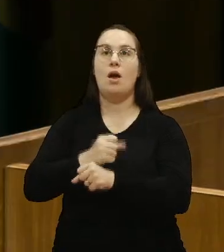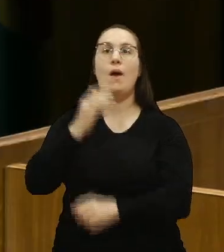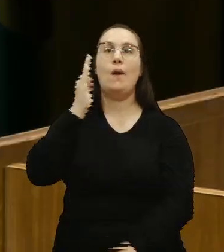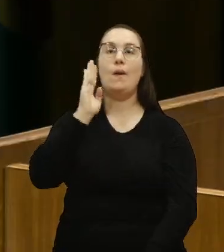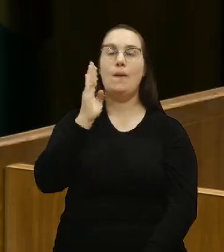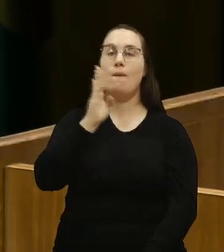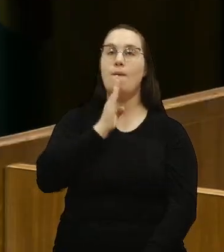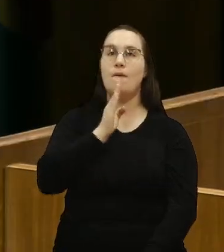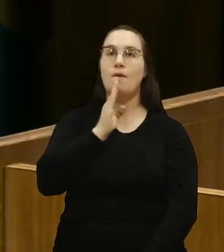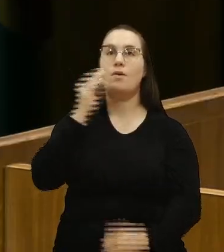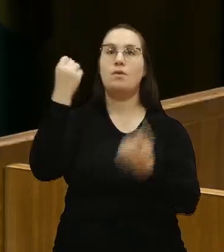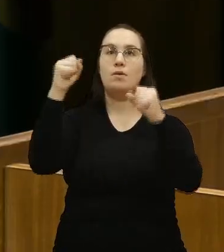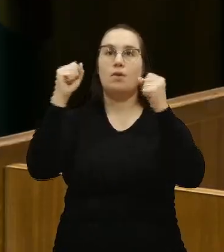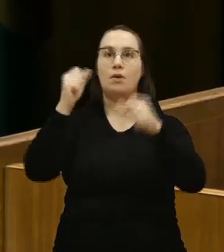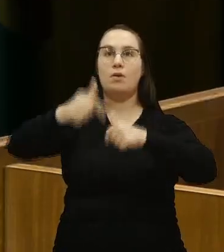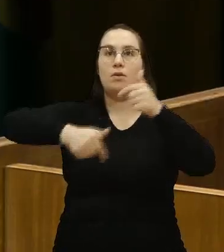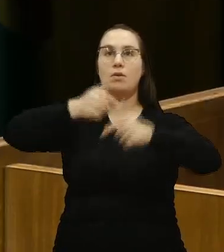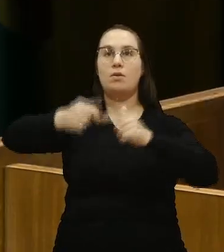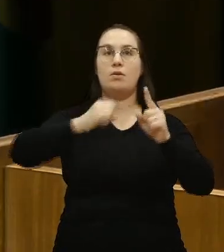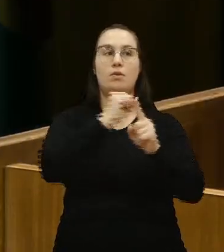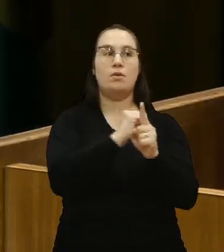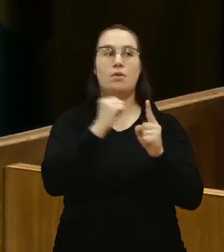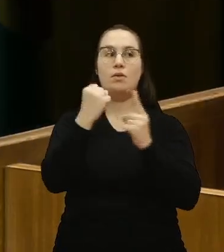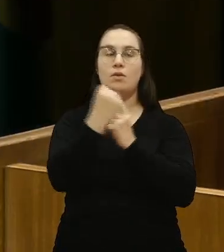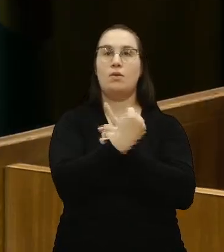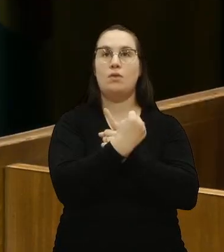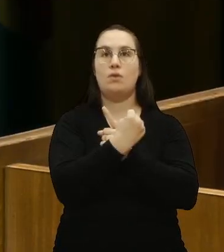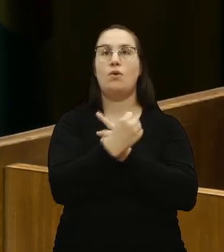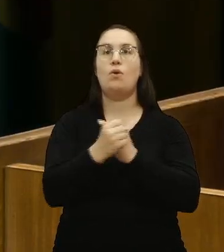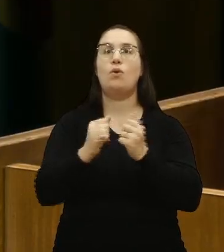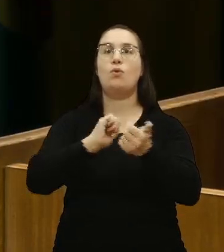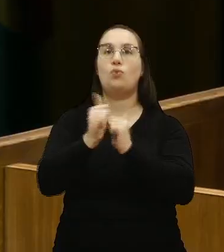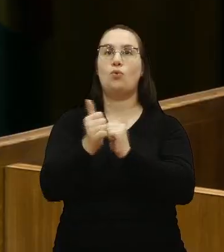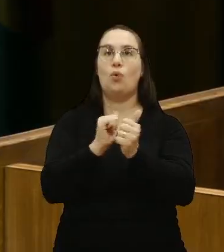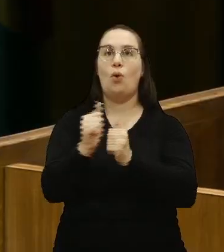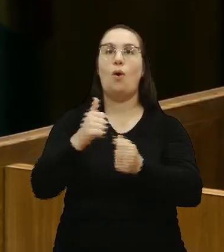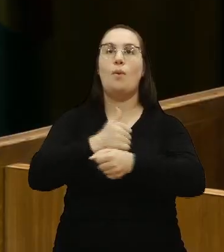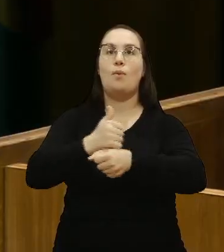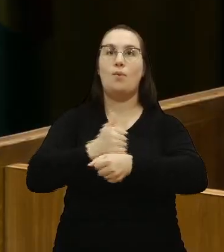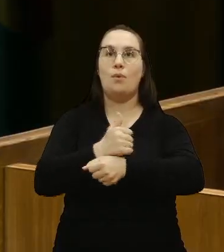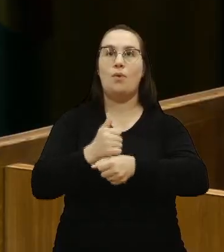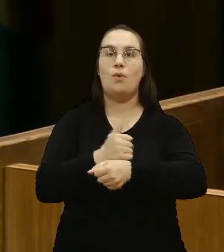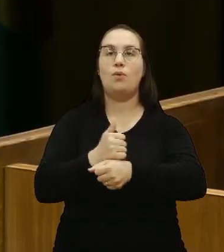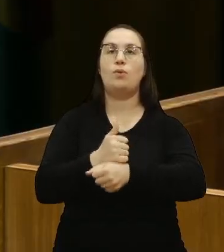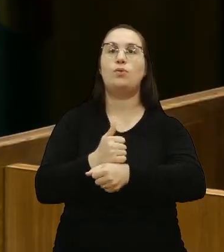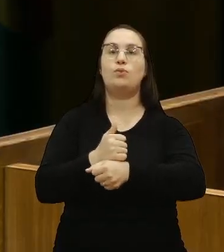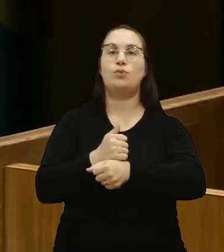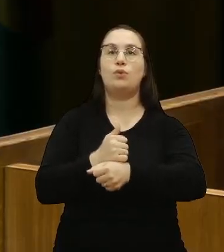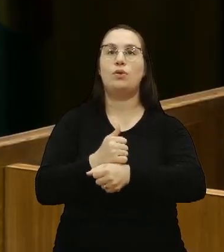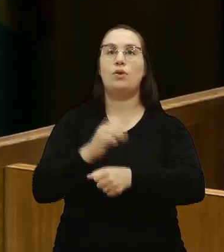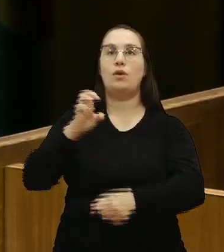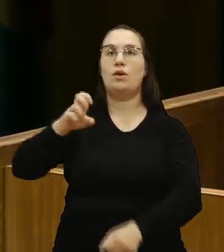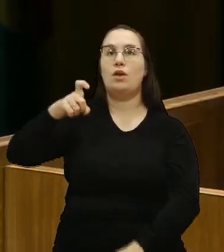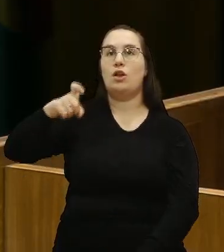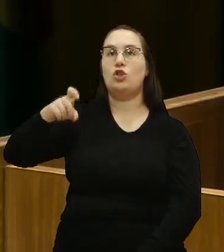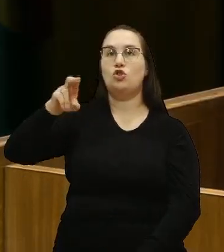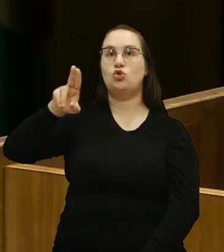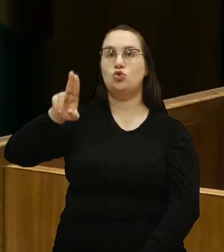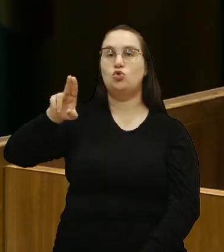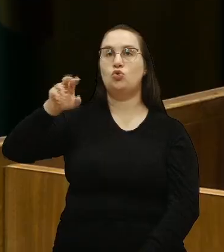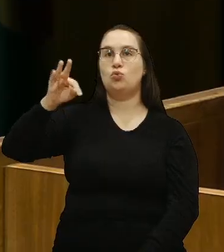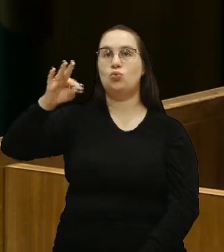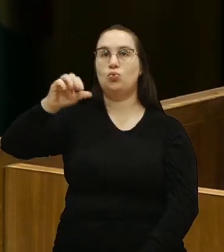Física, Trabalhos Sociais, jogou nos times profissionais de futebol de salão, da Enxuta, da